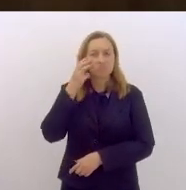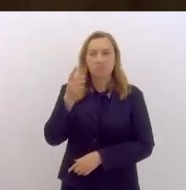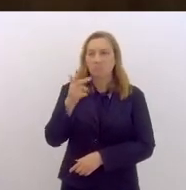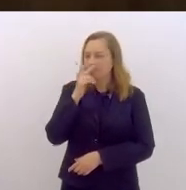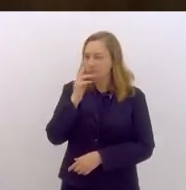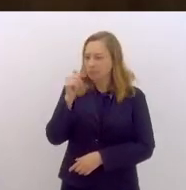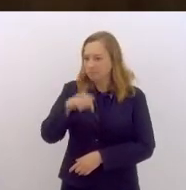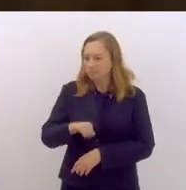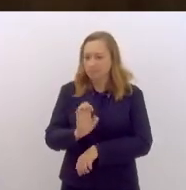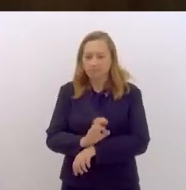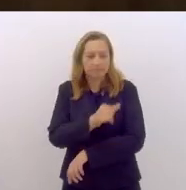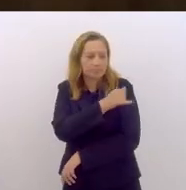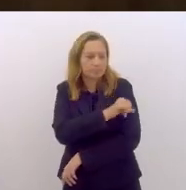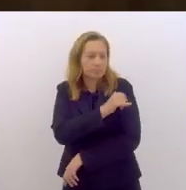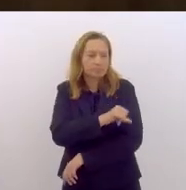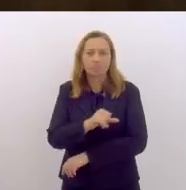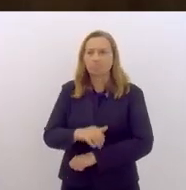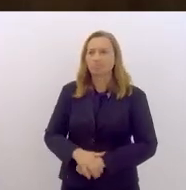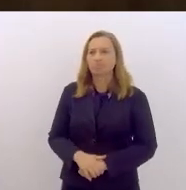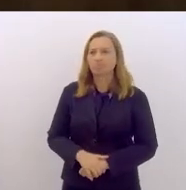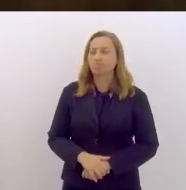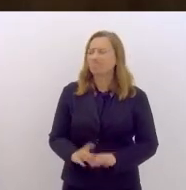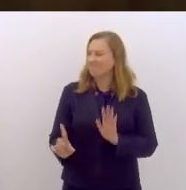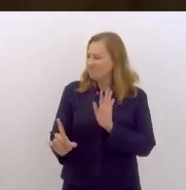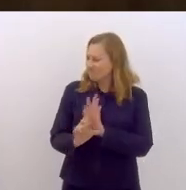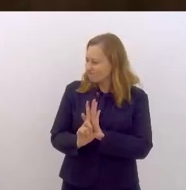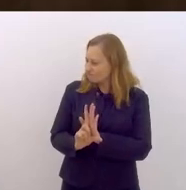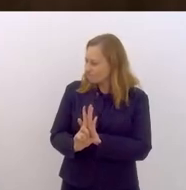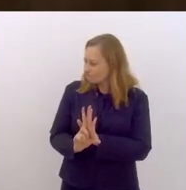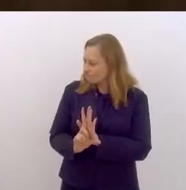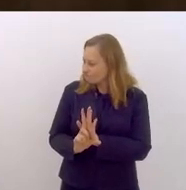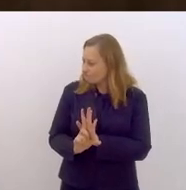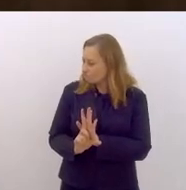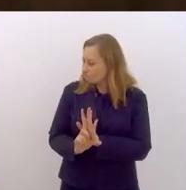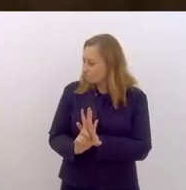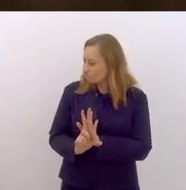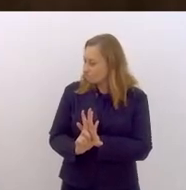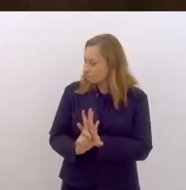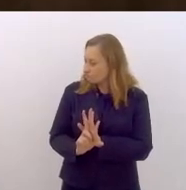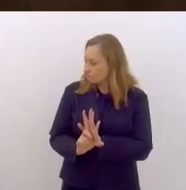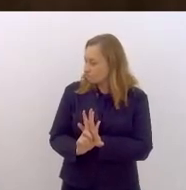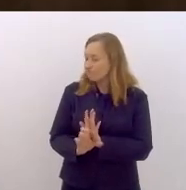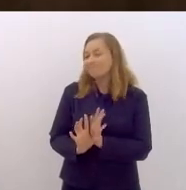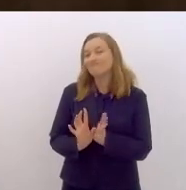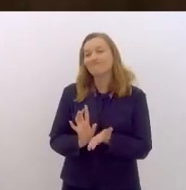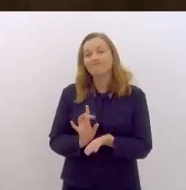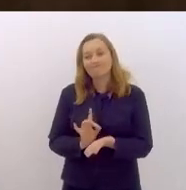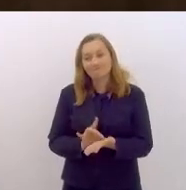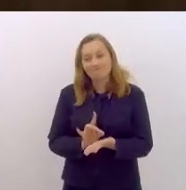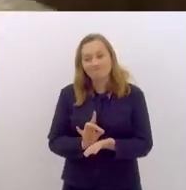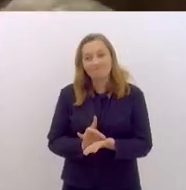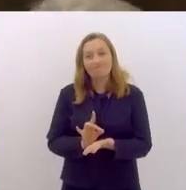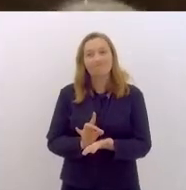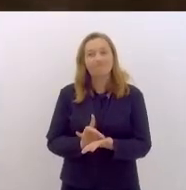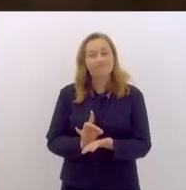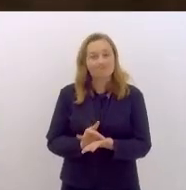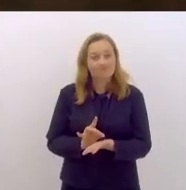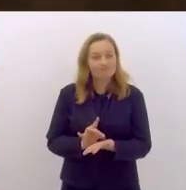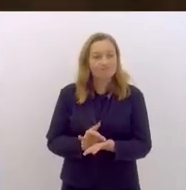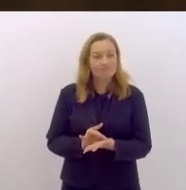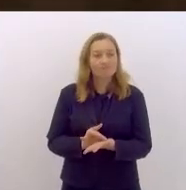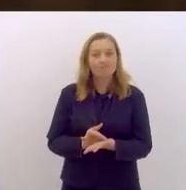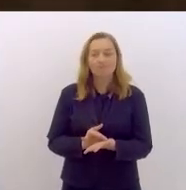Rio de Janeiro, deputado Valdec, as leis elas estão realmente sendo consideradas